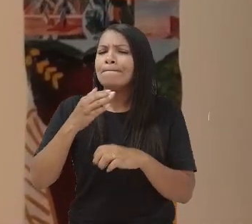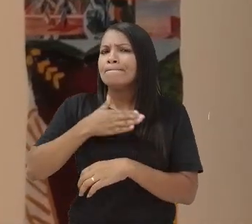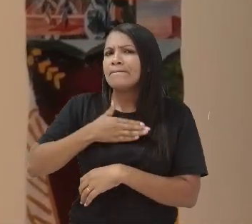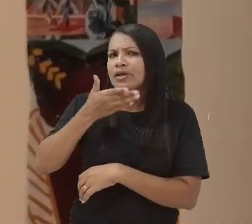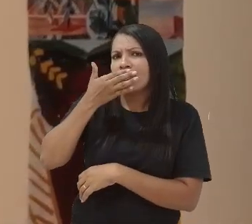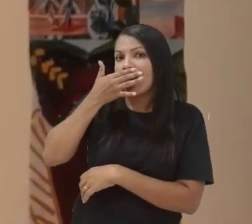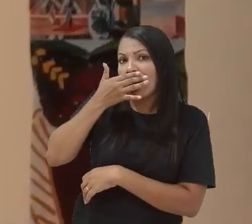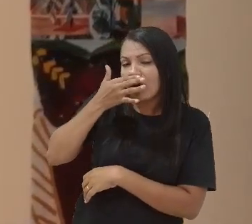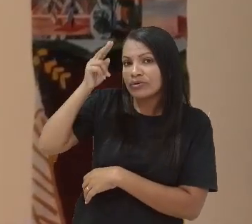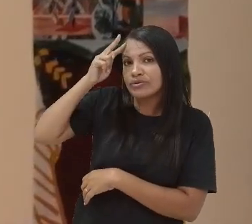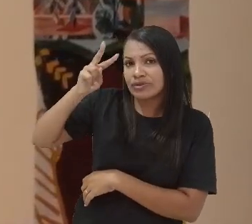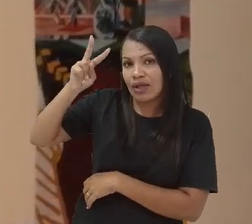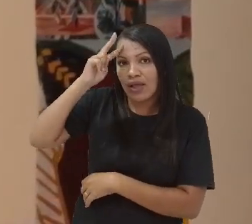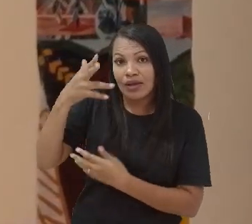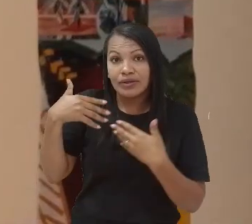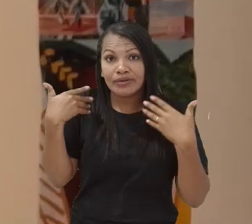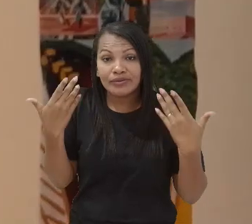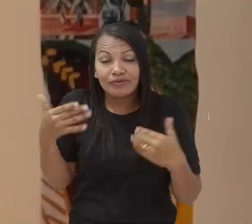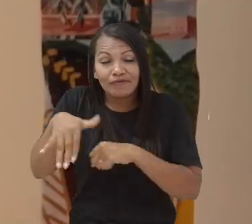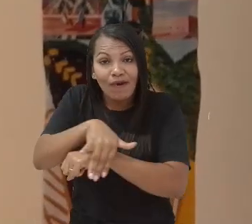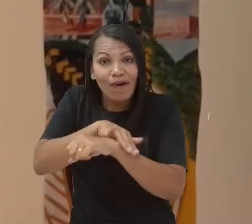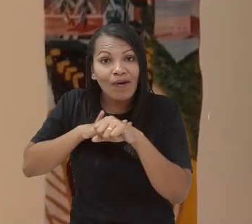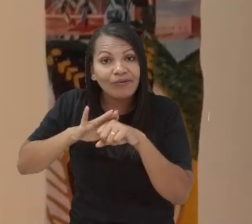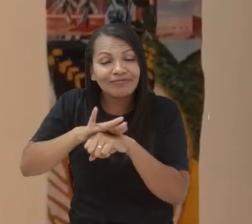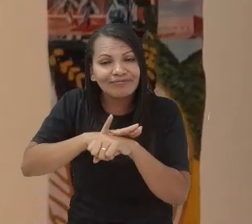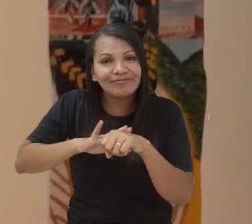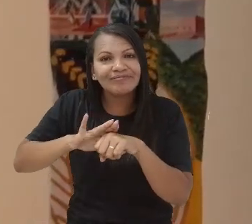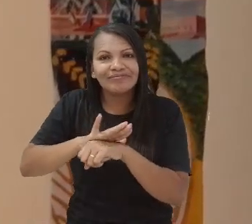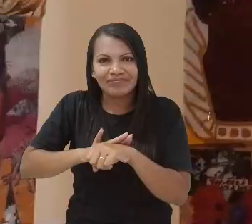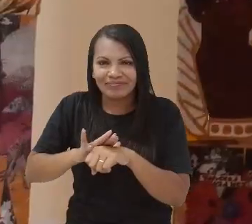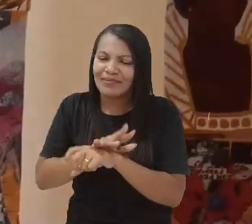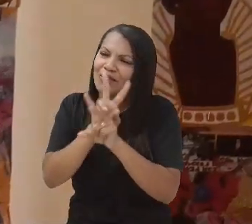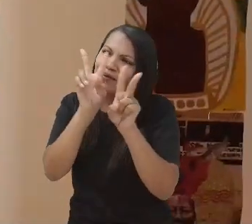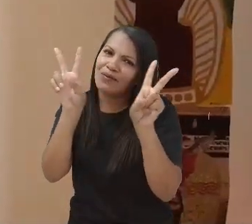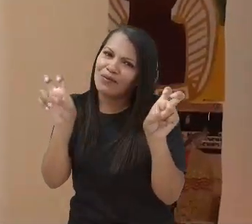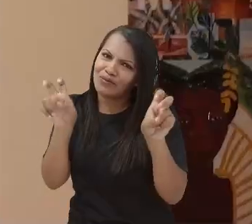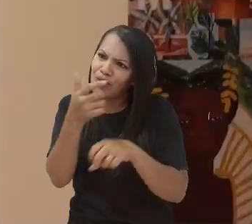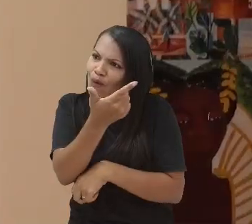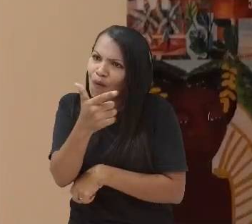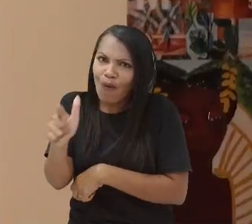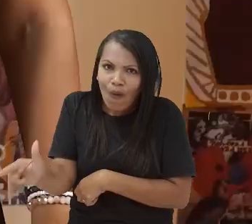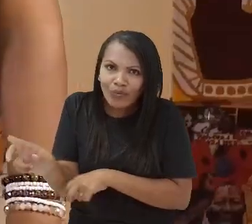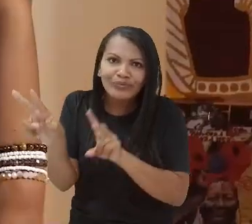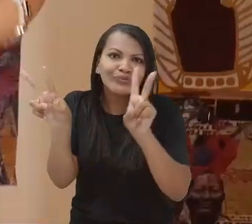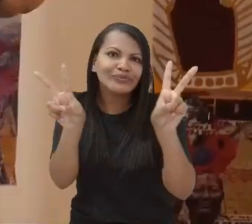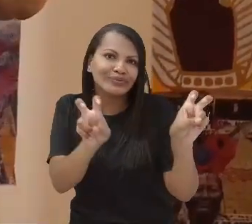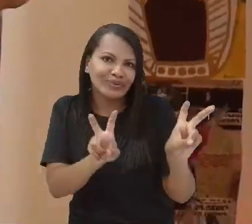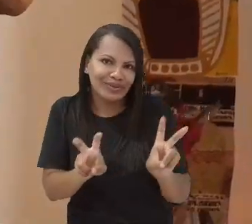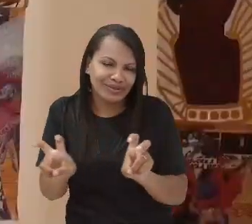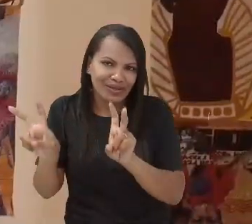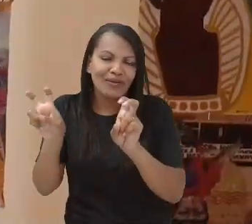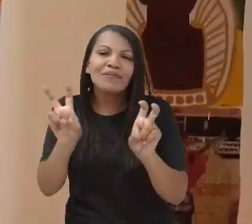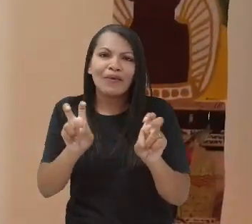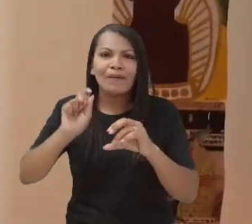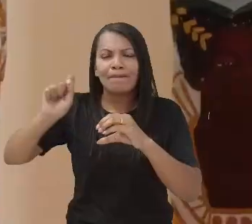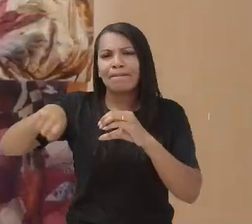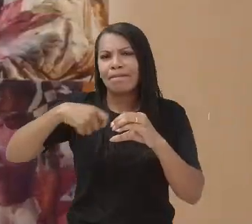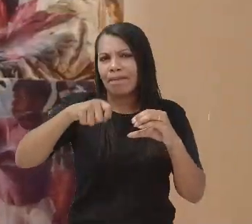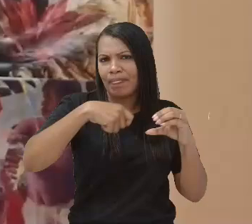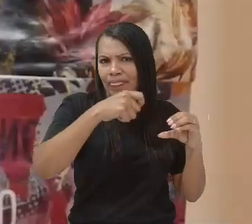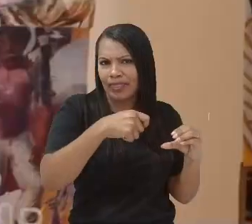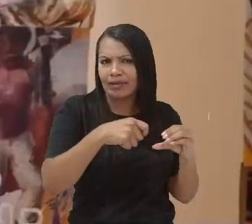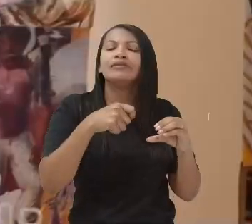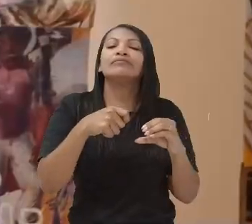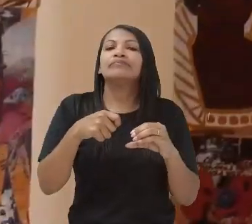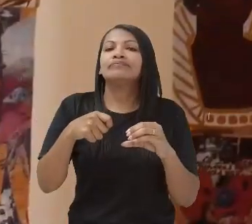Tem História. E a gente vai conversar um pouco mais sobre esse e outros assuntos no nosso episódio